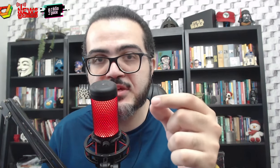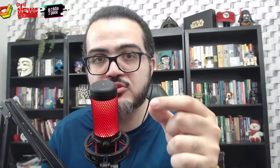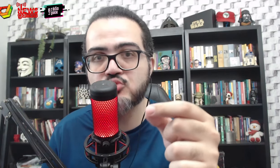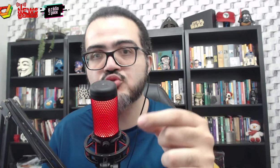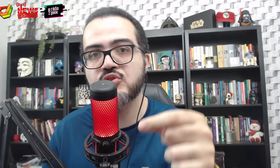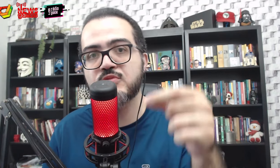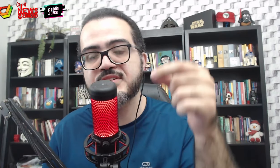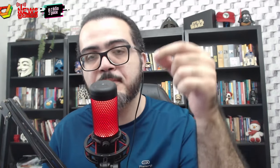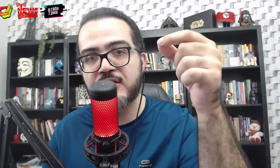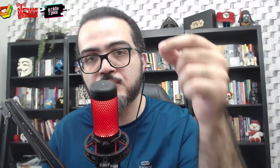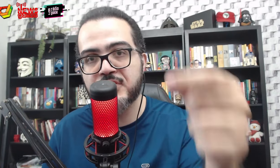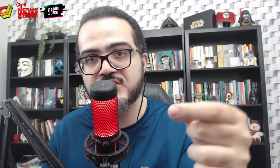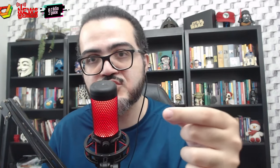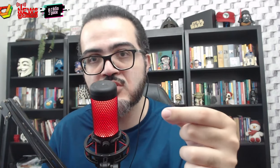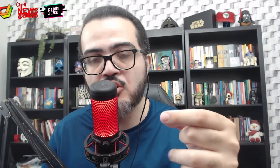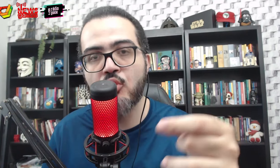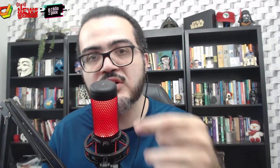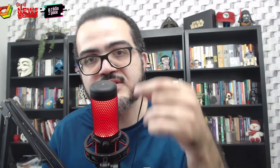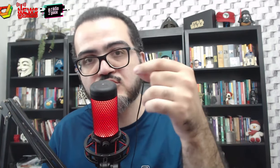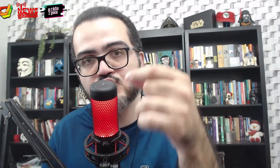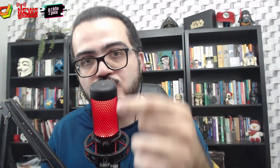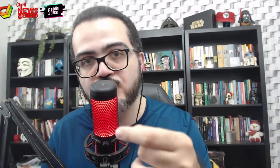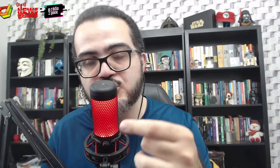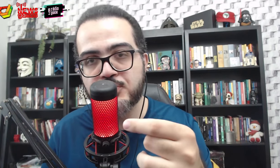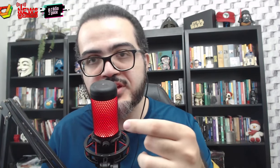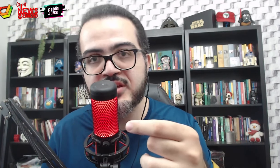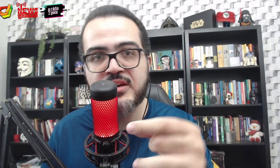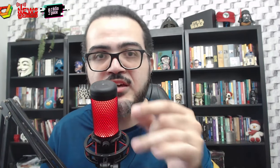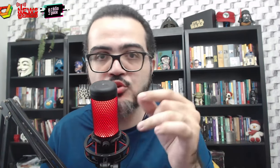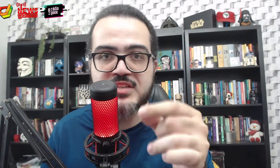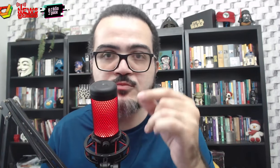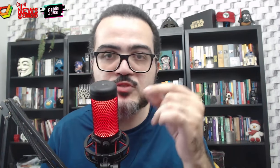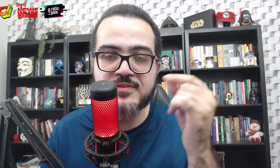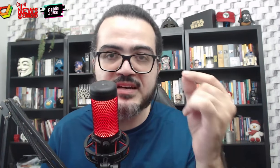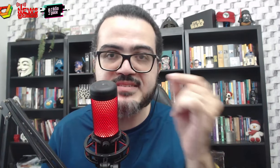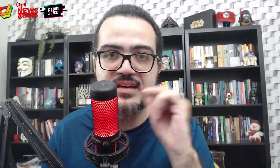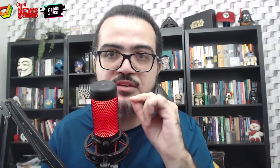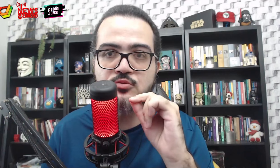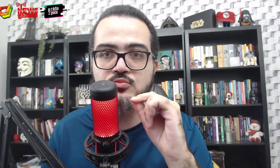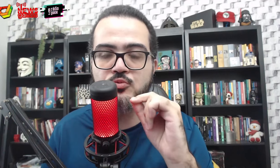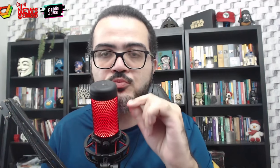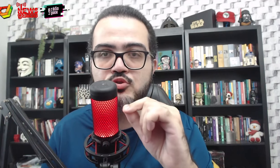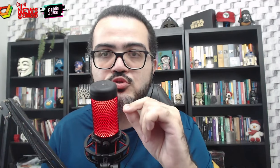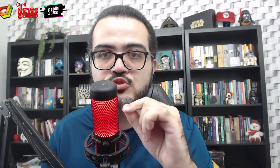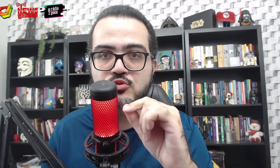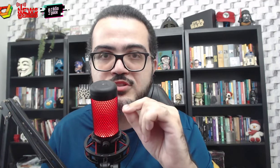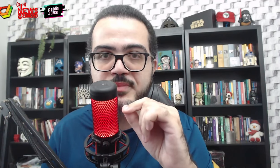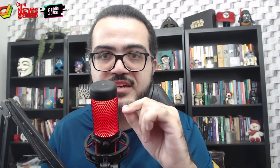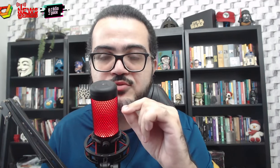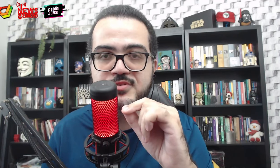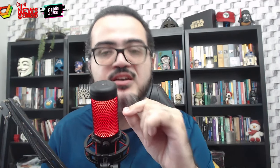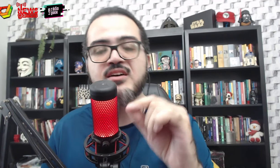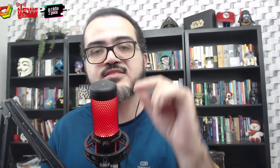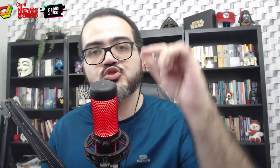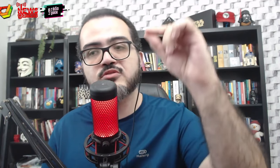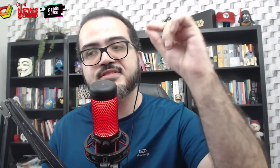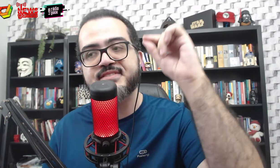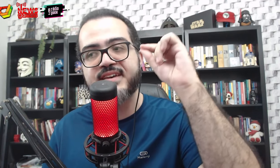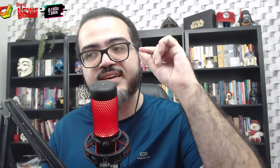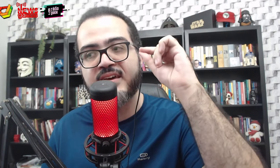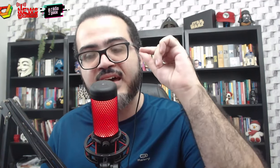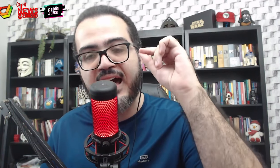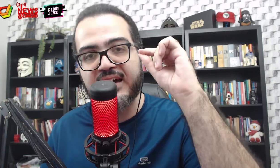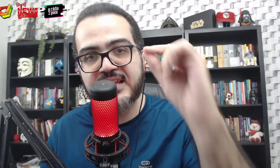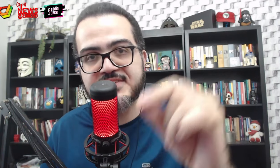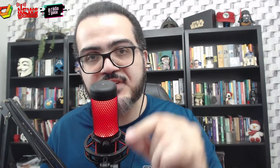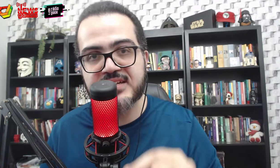entretenimento é um jogo que você paga um preço ou às vezes é um jogo Free to Play e no máximo você vai gastar ali com com produtos cosméticos são jogos que